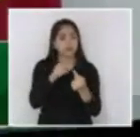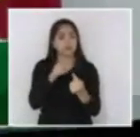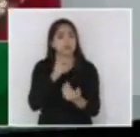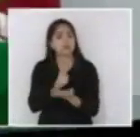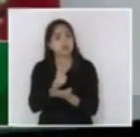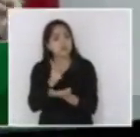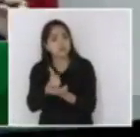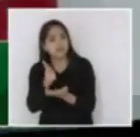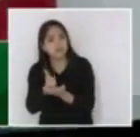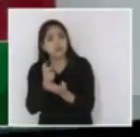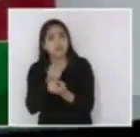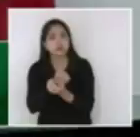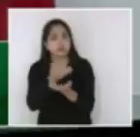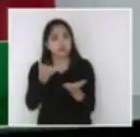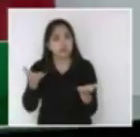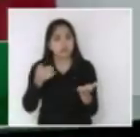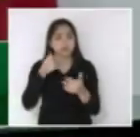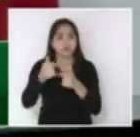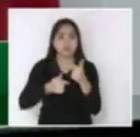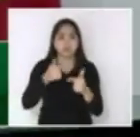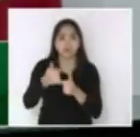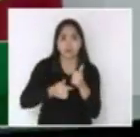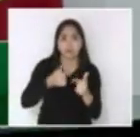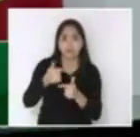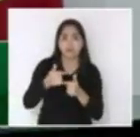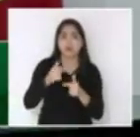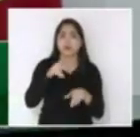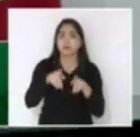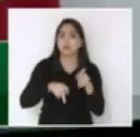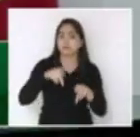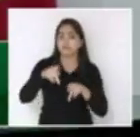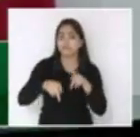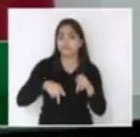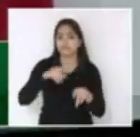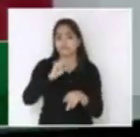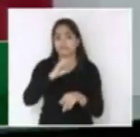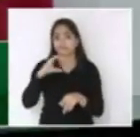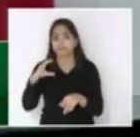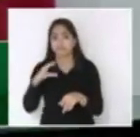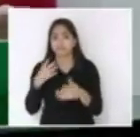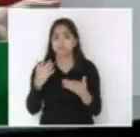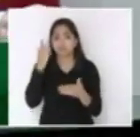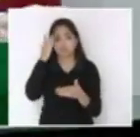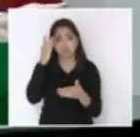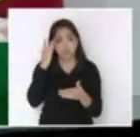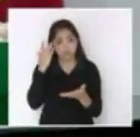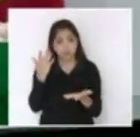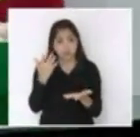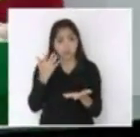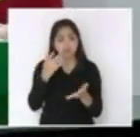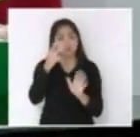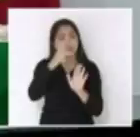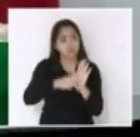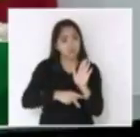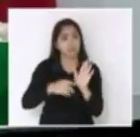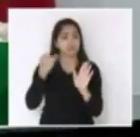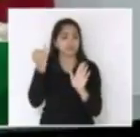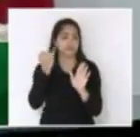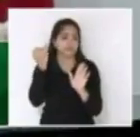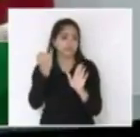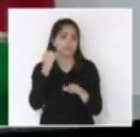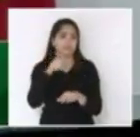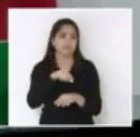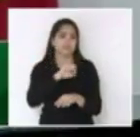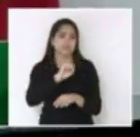oferecendo os seus serviços essenciais para a população catarinense. O que eu acho também um projeto importante para Santa Catarina.